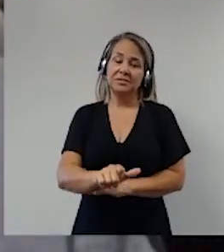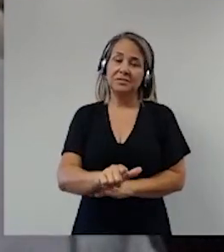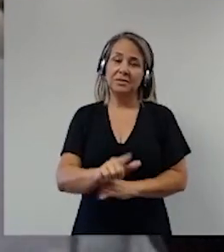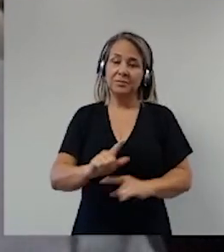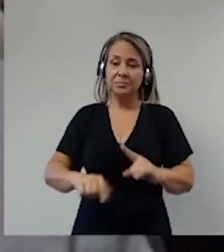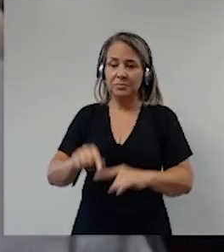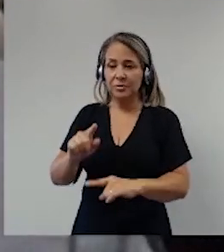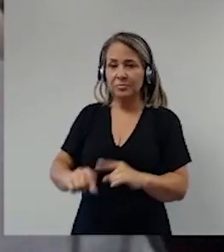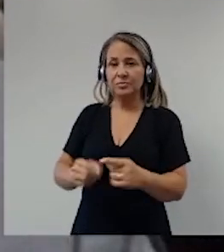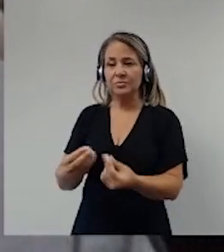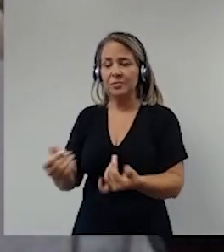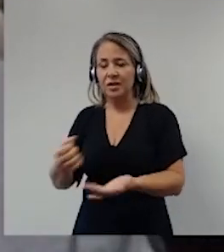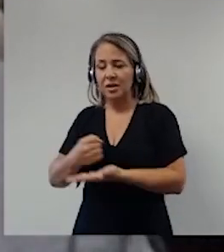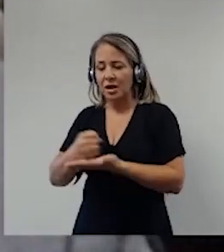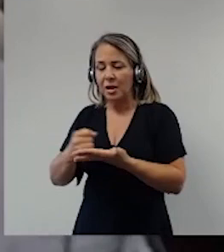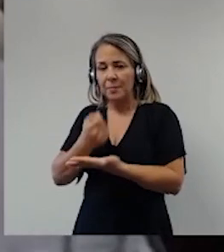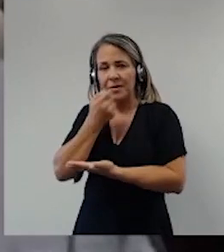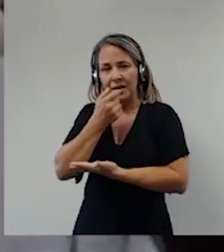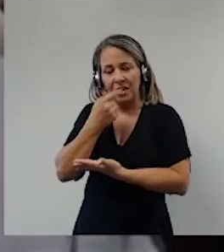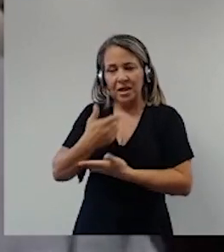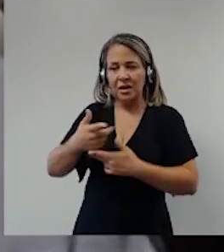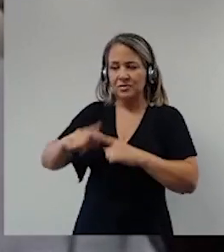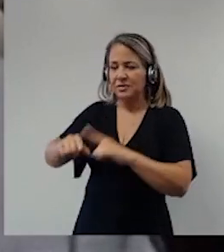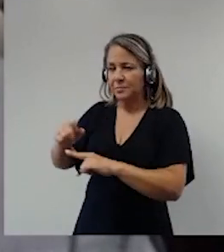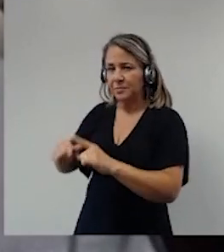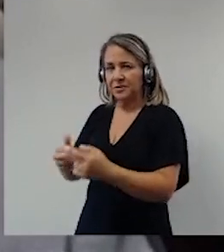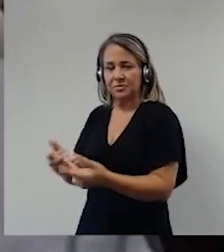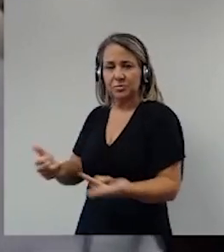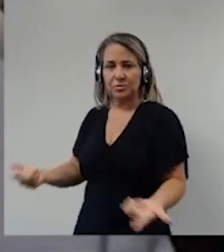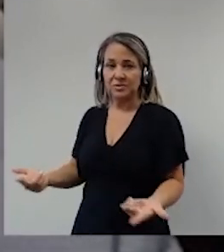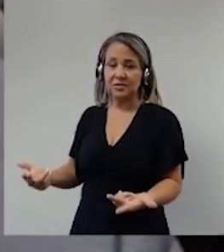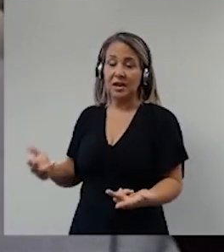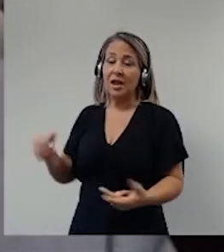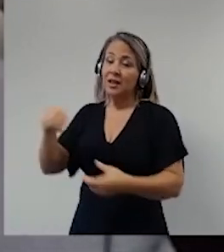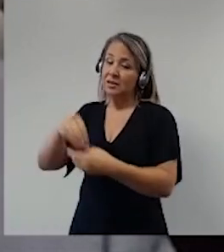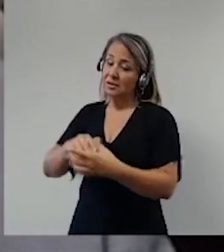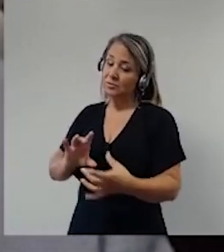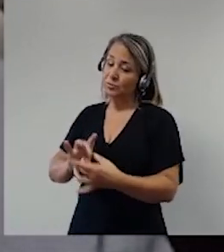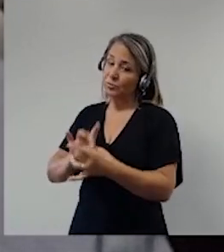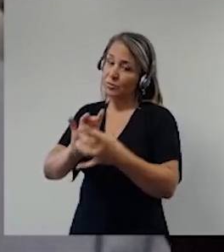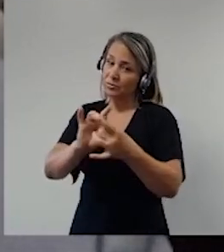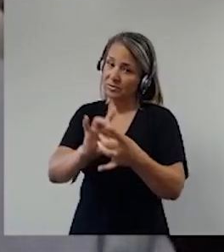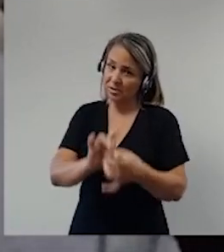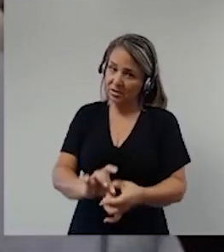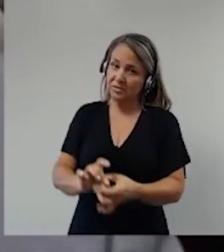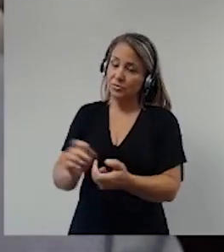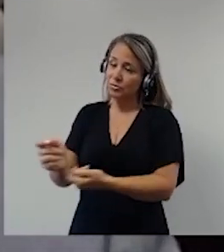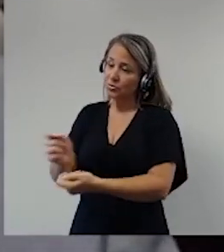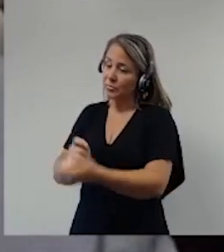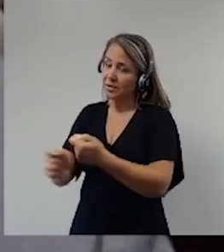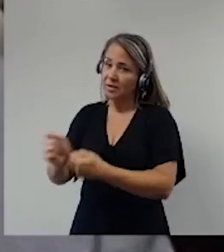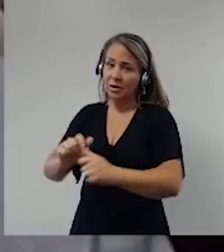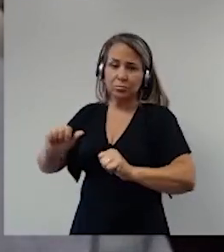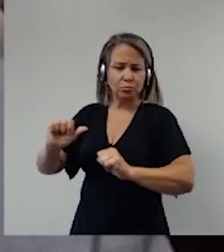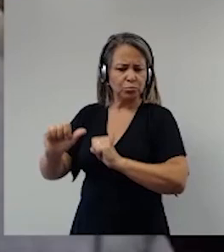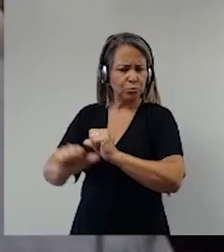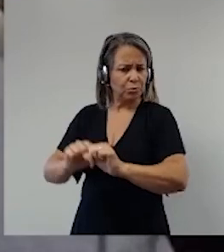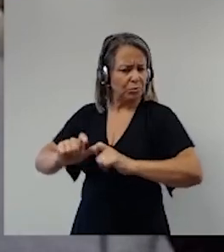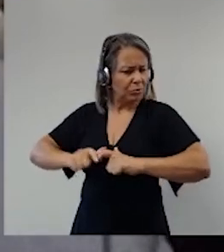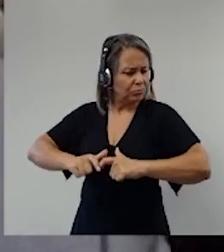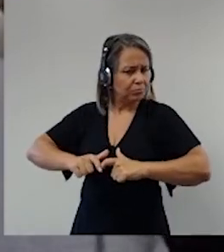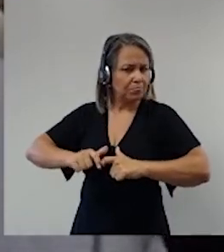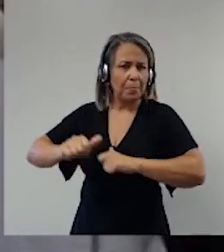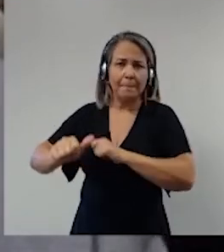de insumos, equipamentos, e isso num contexto de mercado completamente alterado,